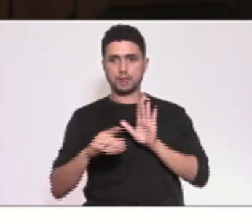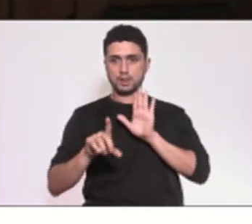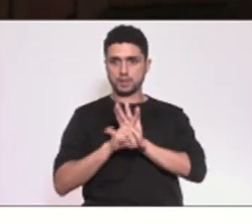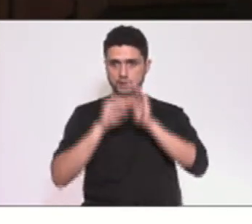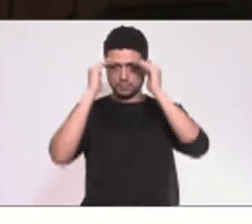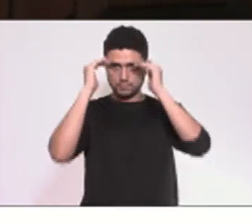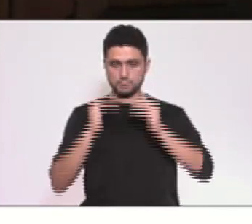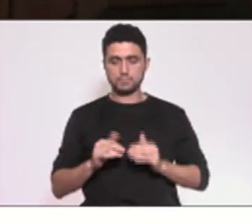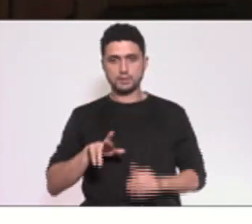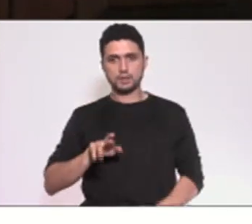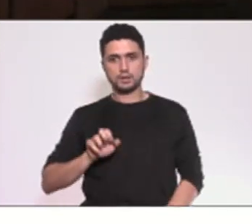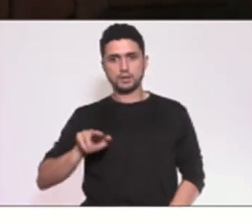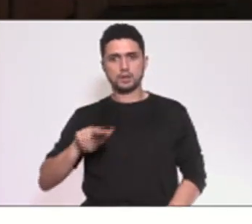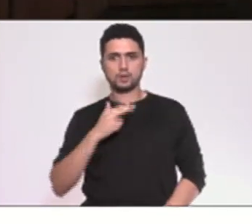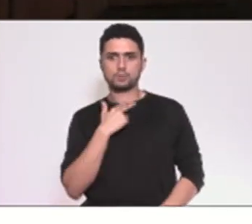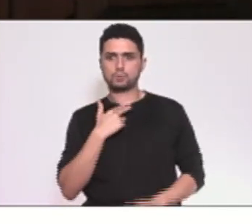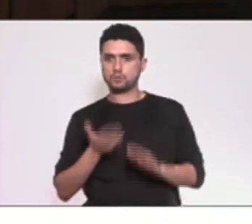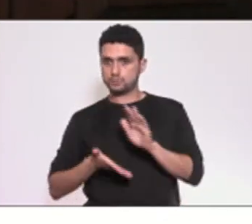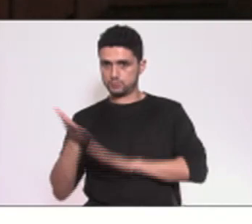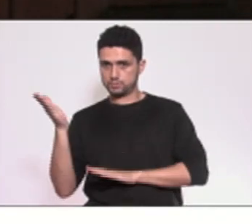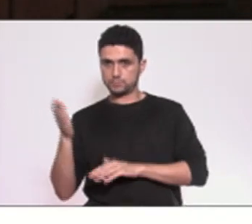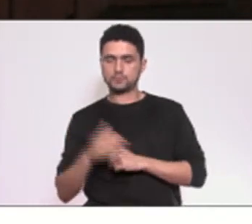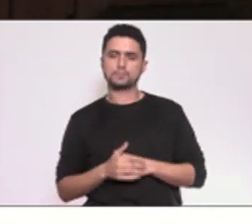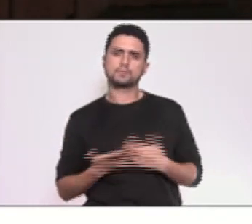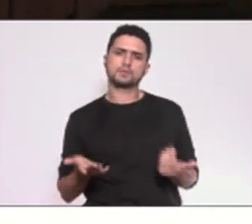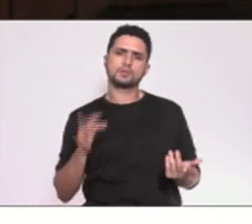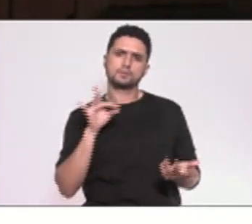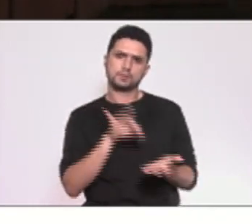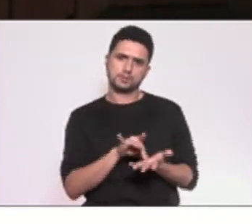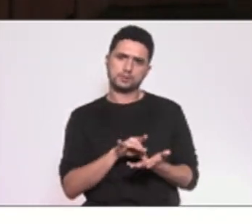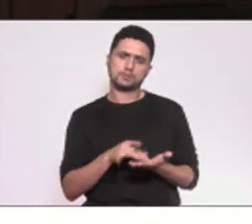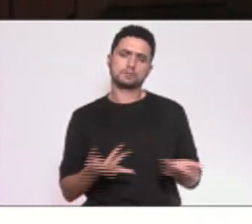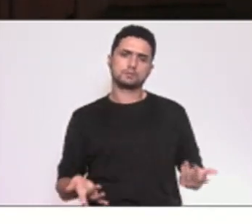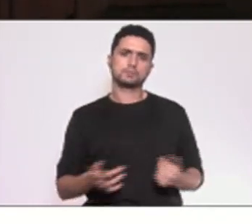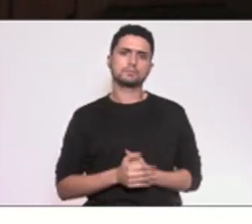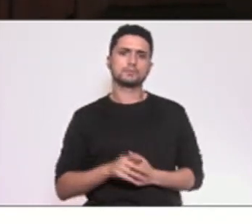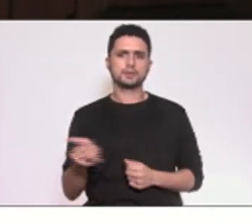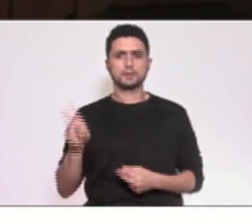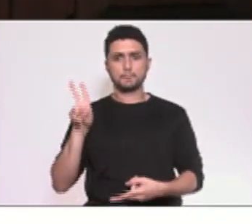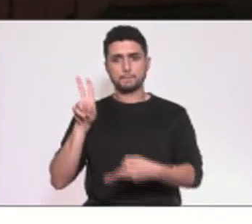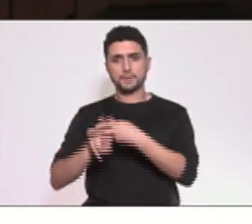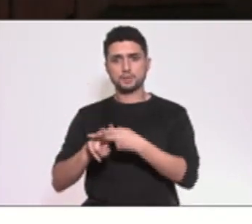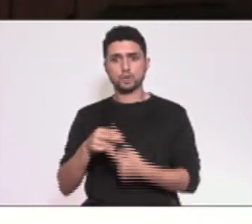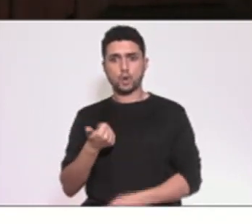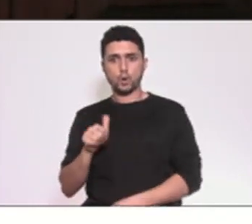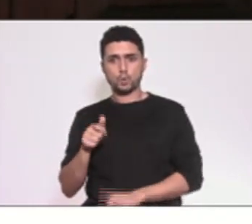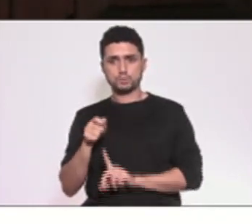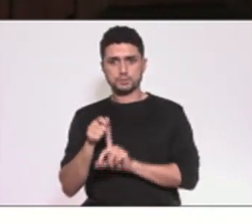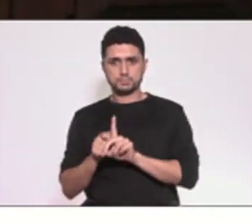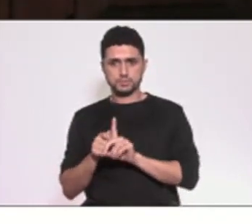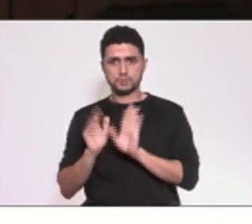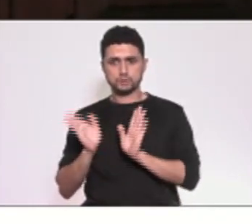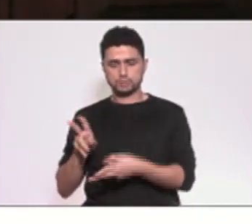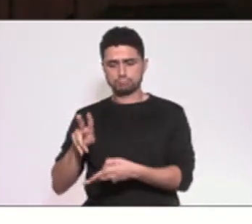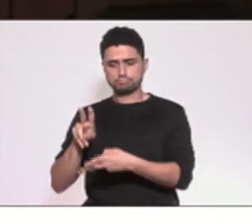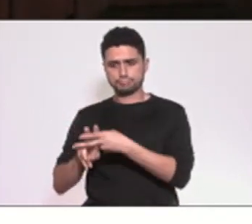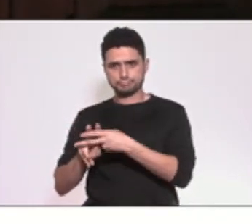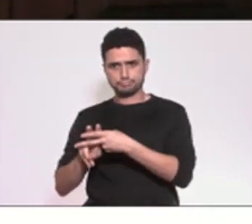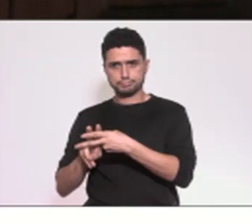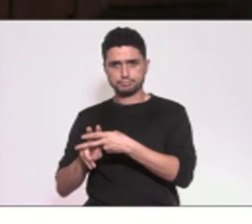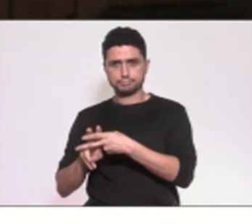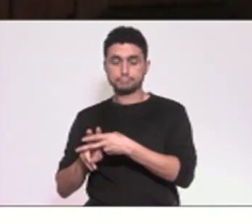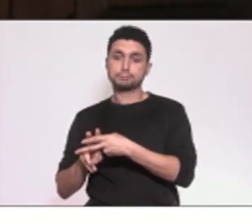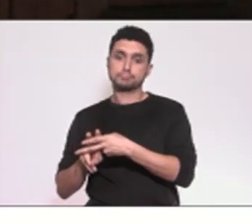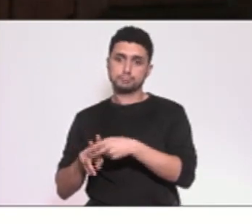possa se evadir, possa fugir. Na verdade, eles estão presos há 11 meses. Então,